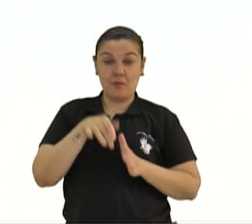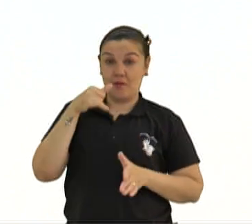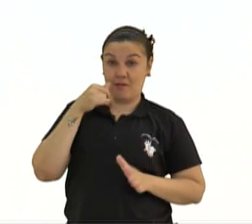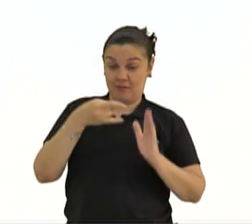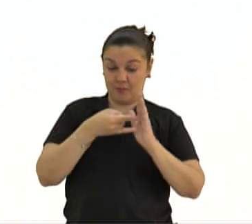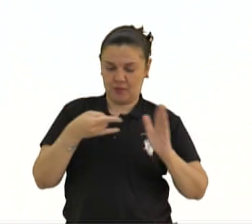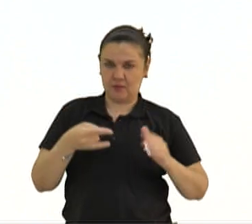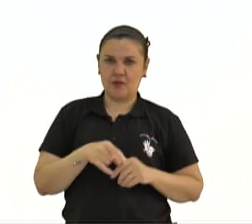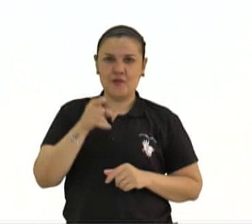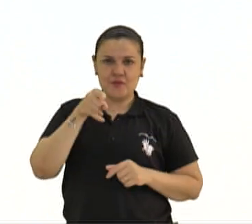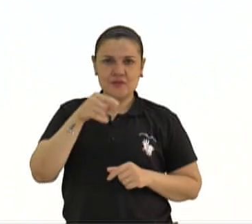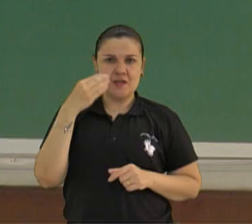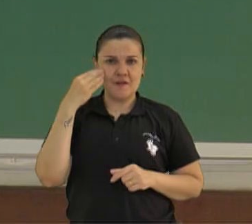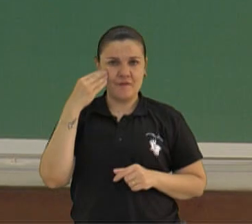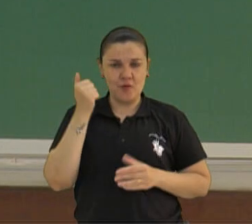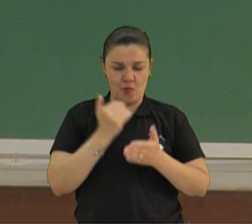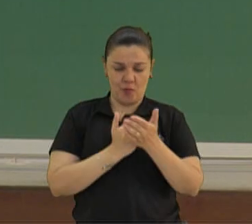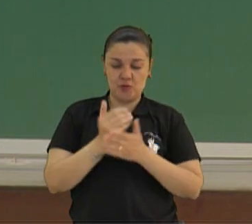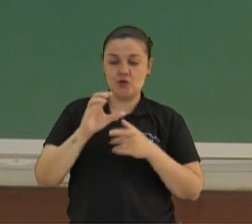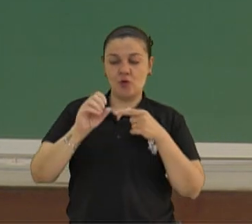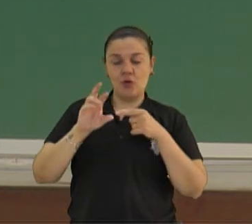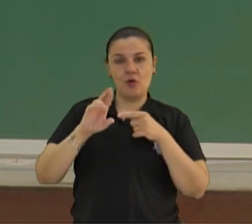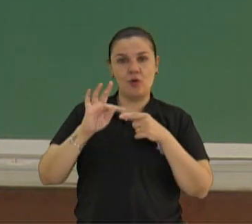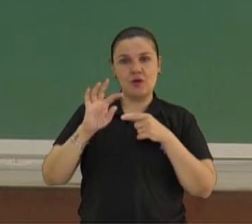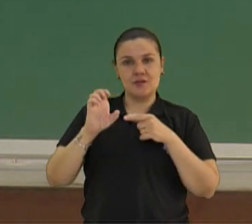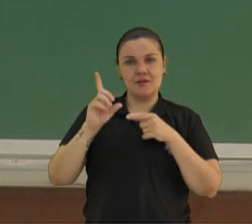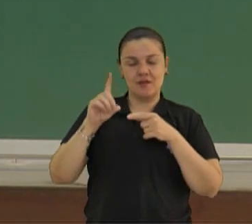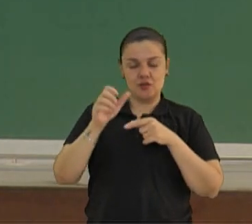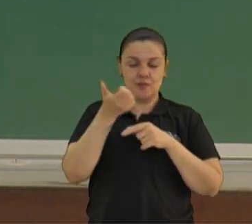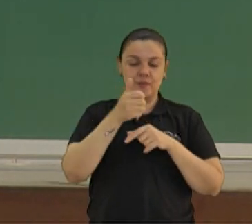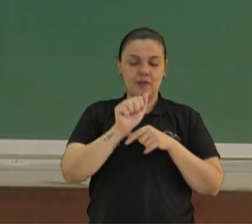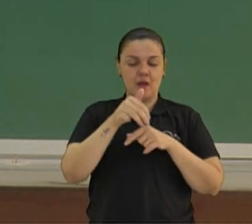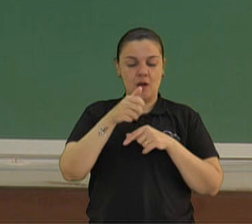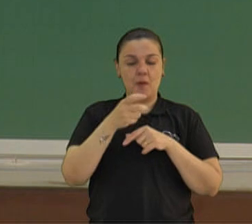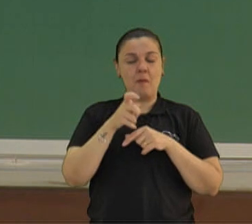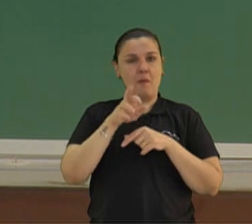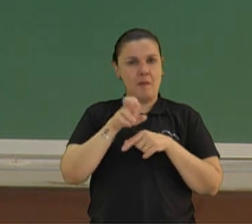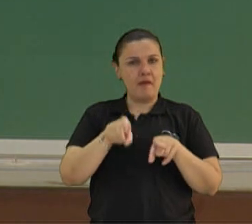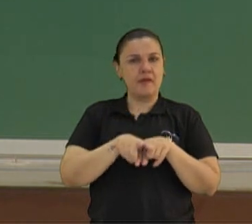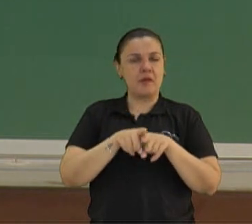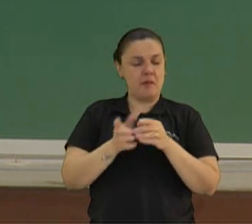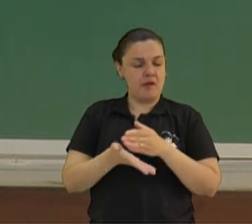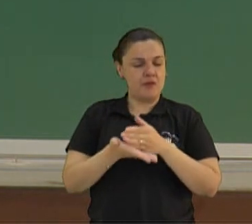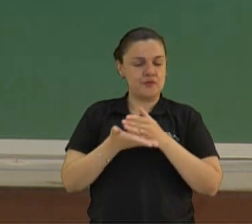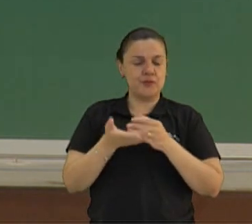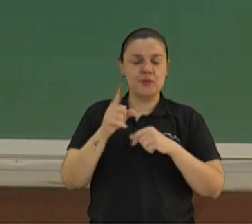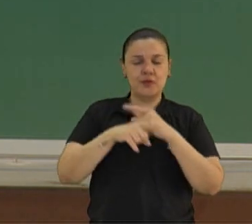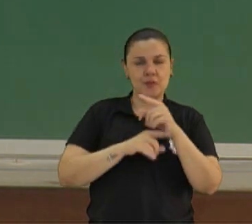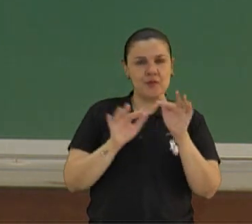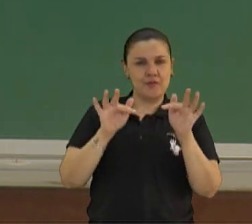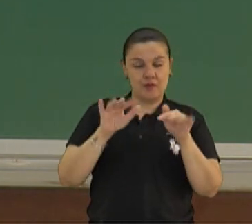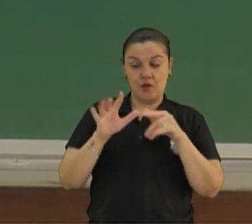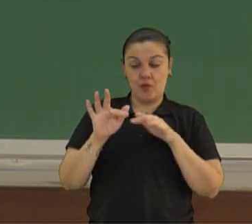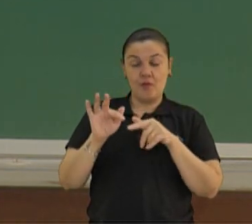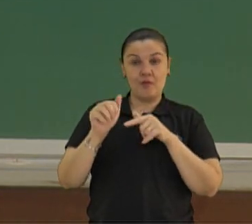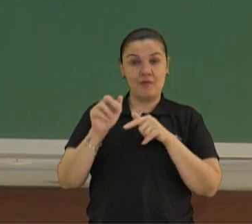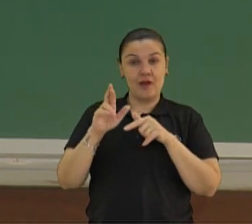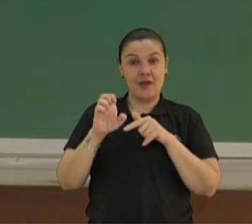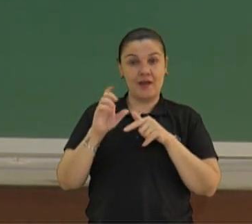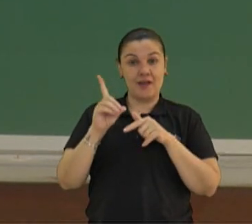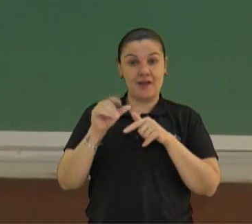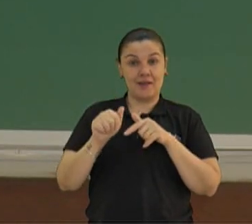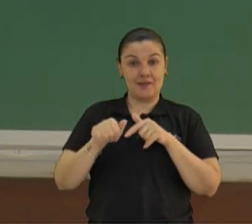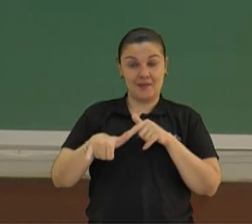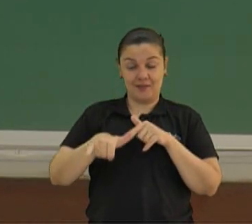eletromagnetismo. Você viu que começou com o Oersted, o Marie Ampère, ele deu uma contribuição, e é claro, o Faraday, pessoal, ele fez,